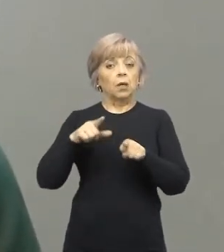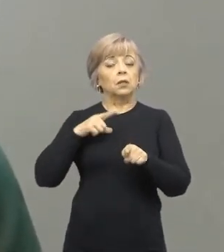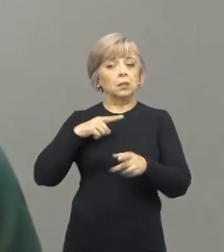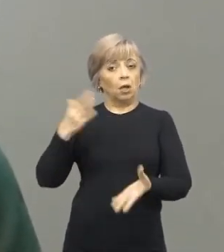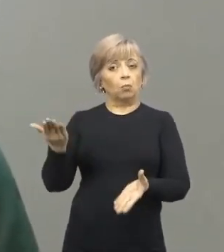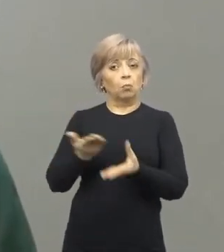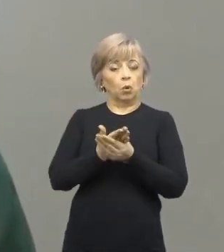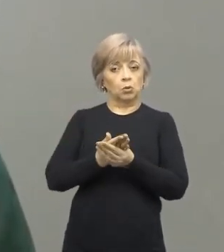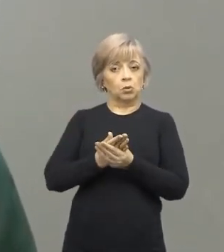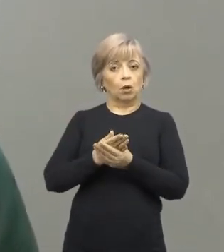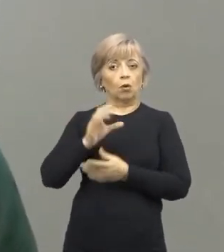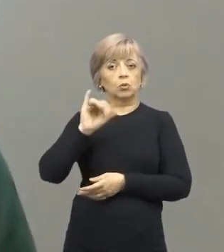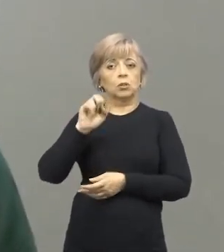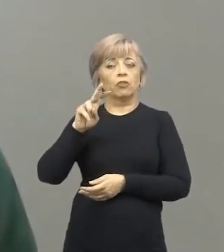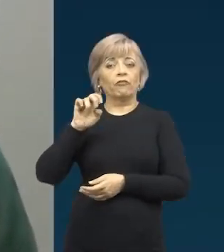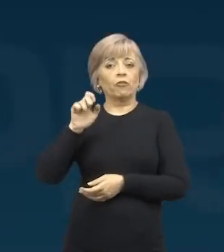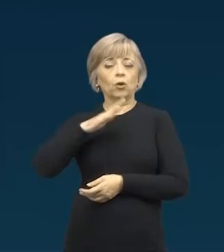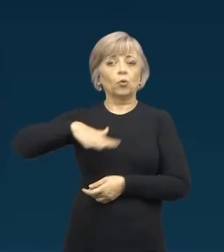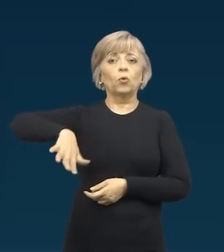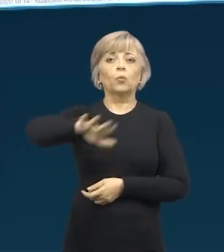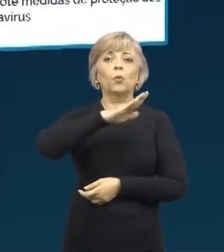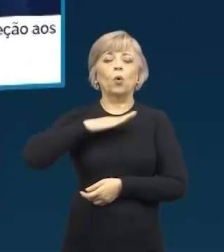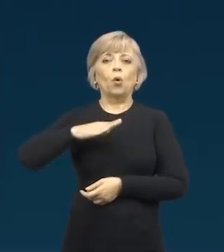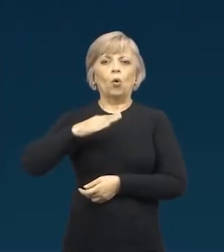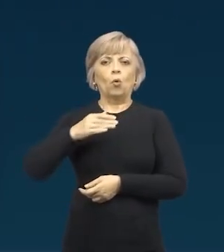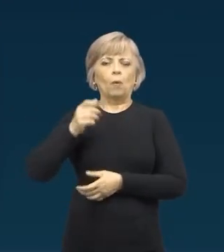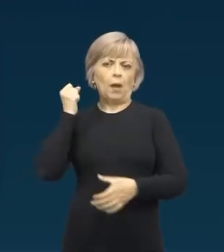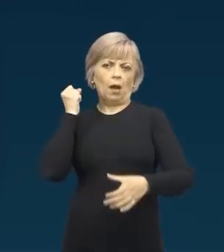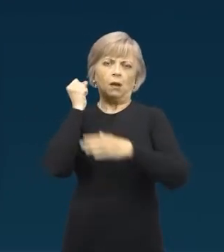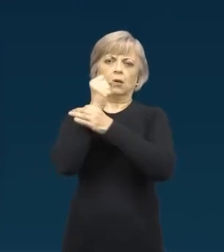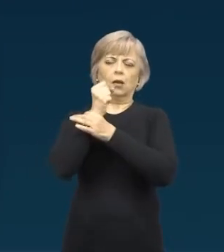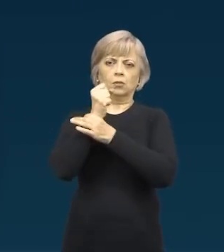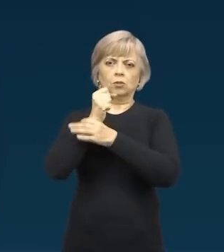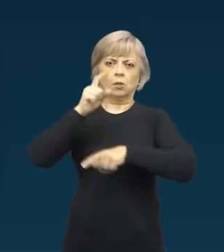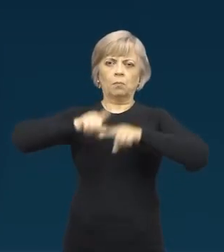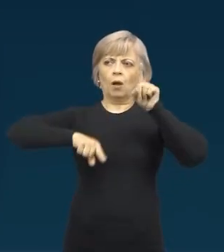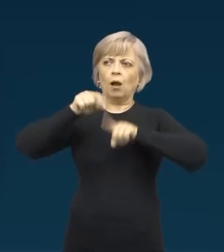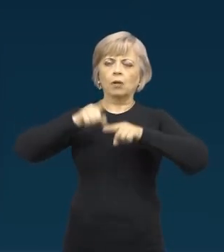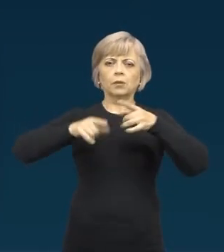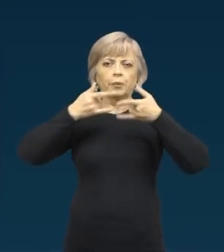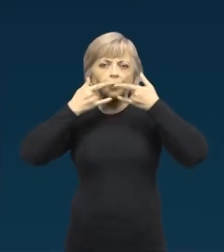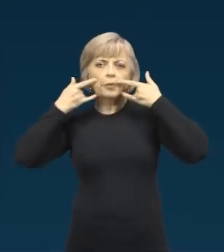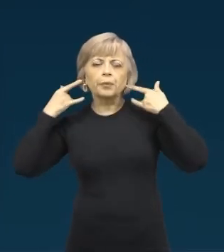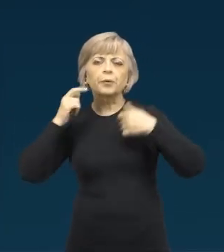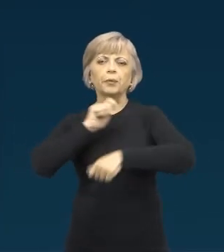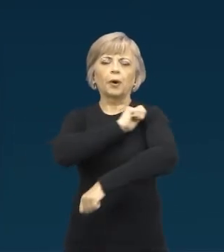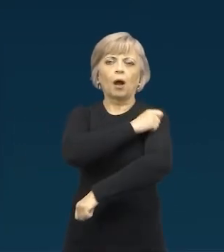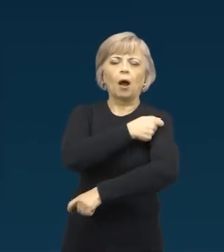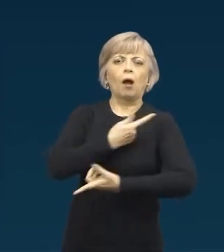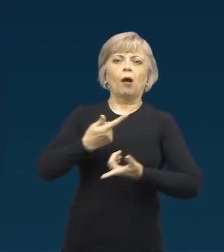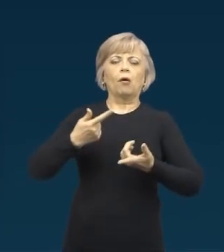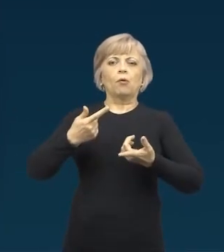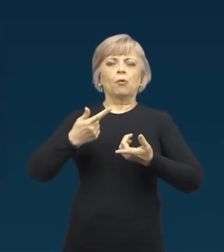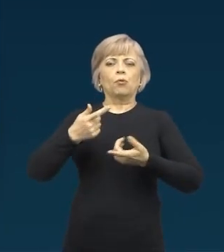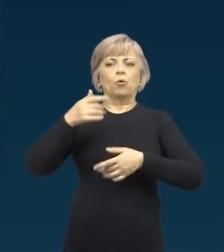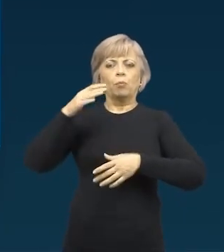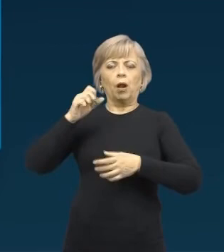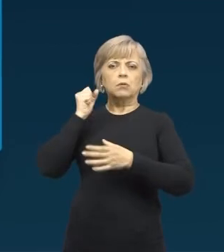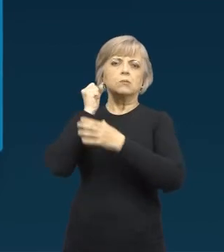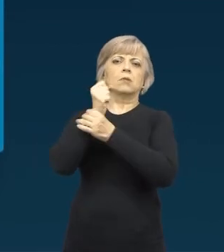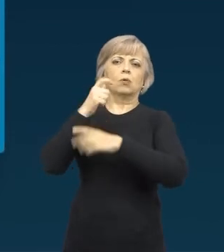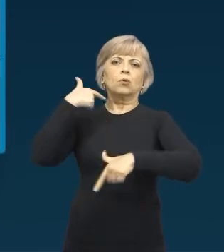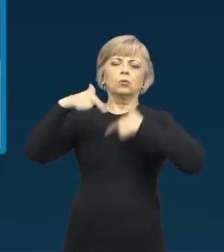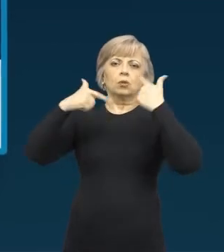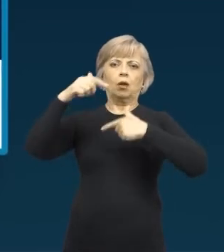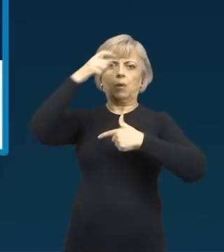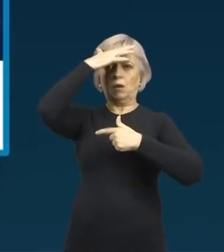civil pública para garantir EPIs e toda a estrutura para que policiais militares pudessem trabalhar com maior segurança,